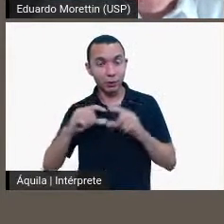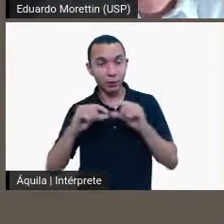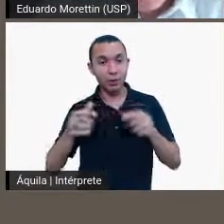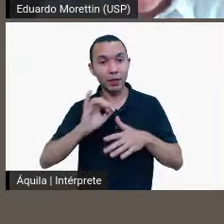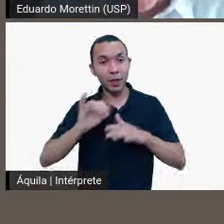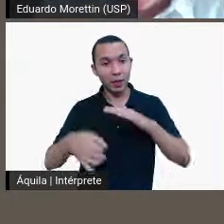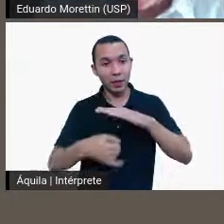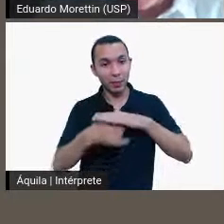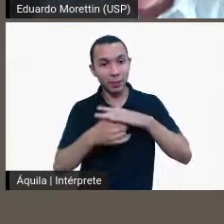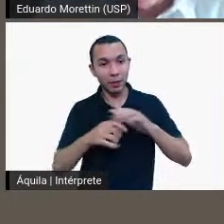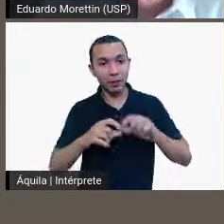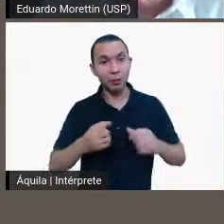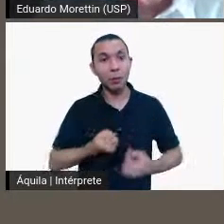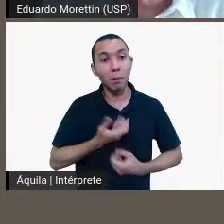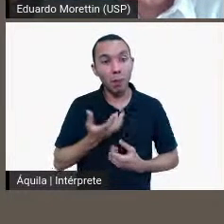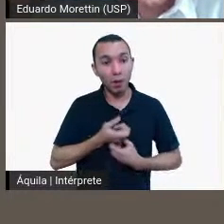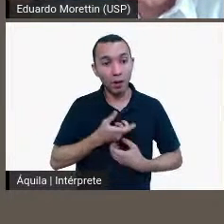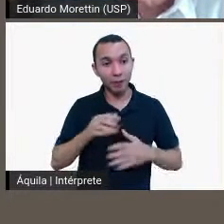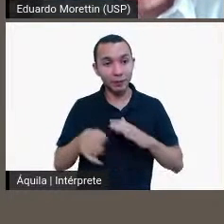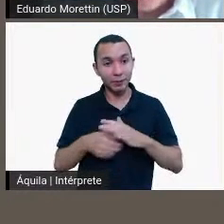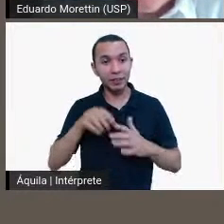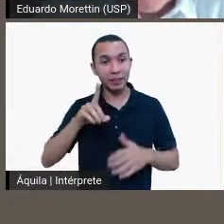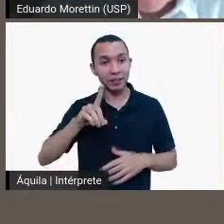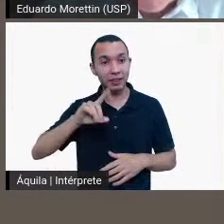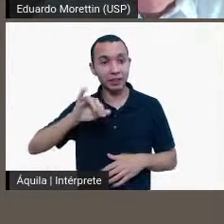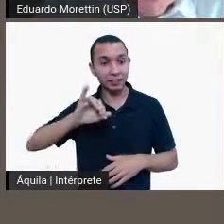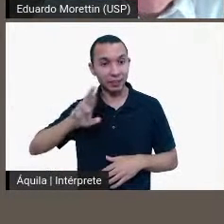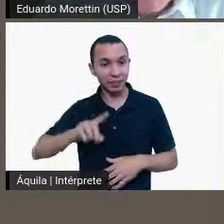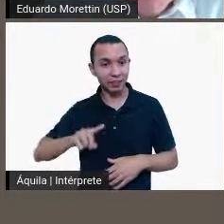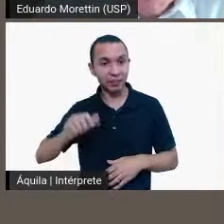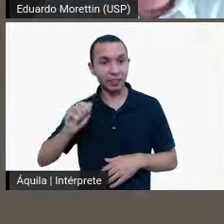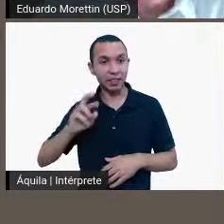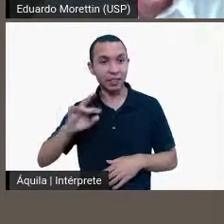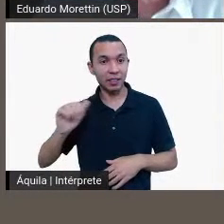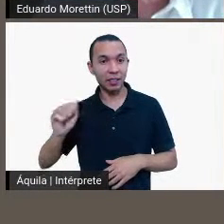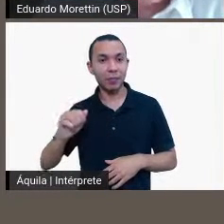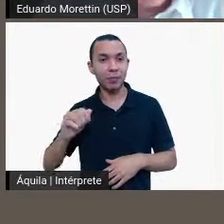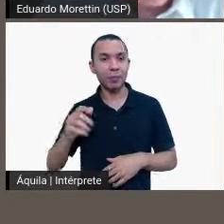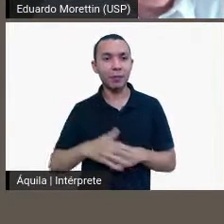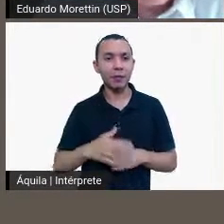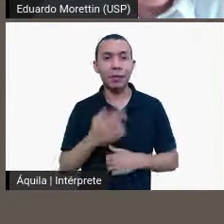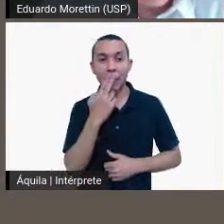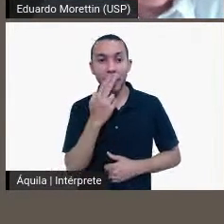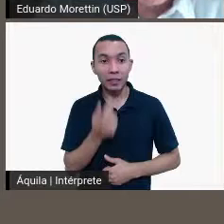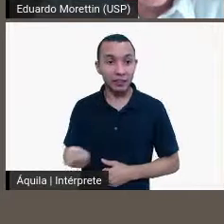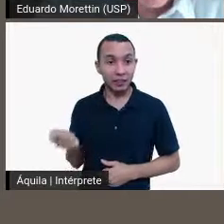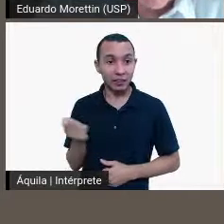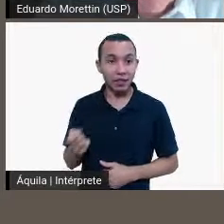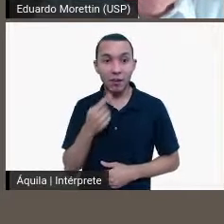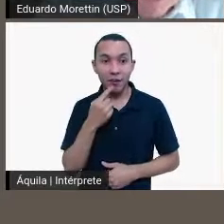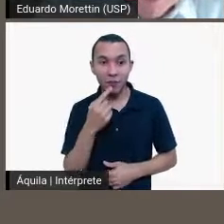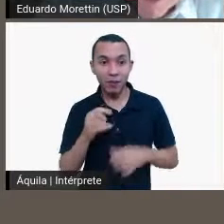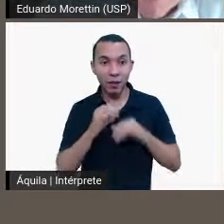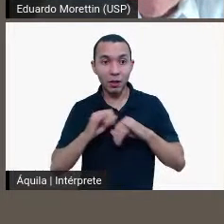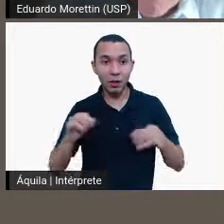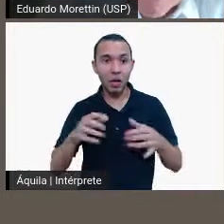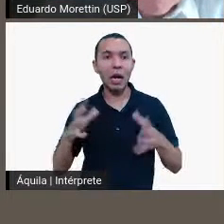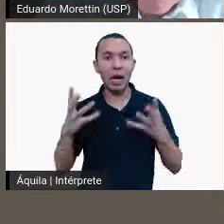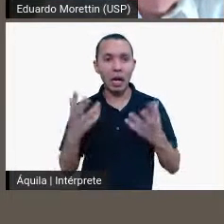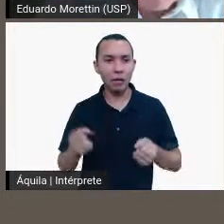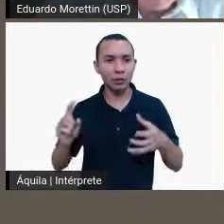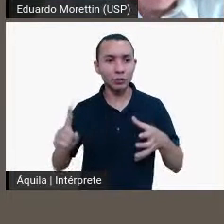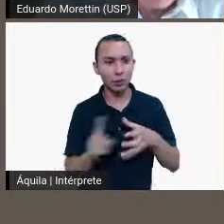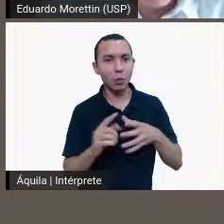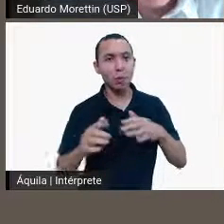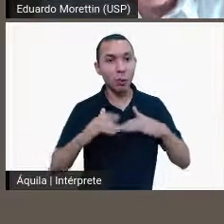do Tzara, encontramos um anúncio. Charles Chaplin anunciou sua adesão ao movimento Dadá.